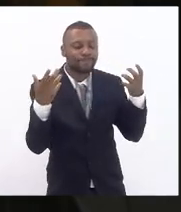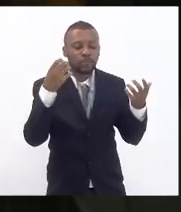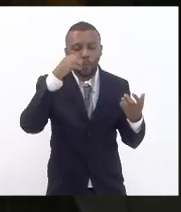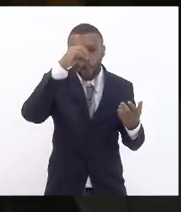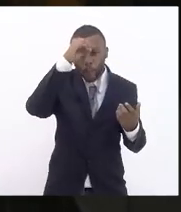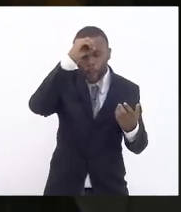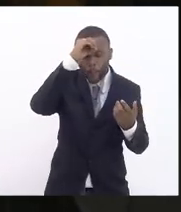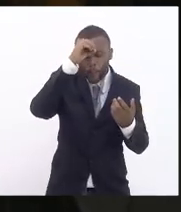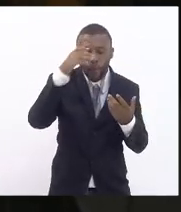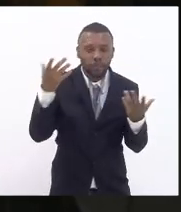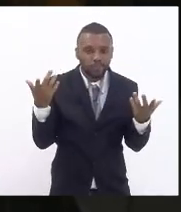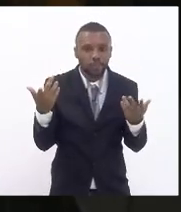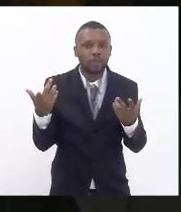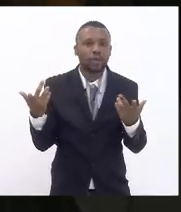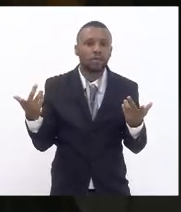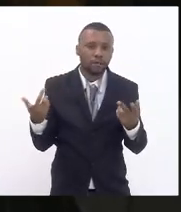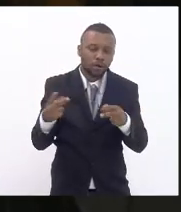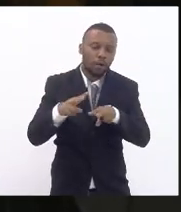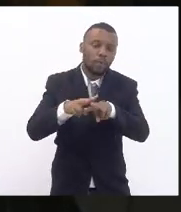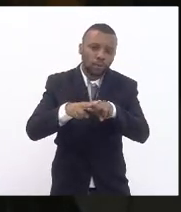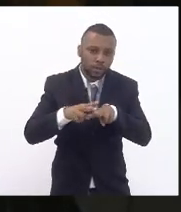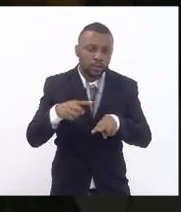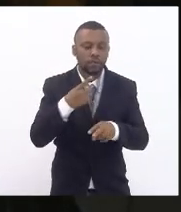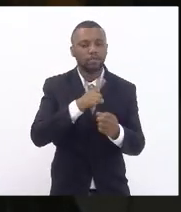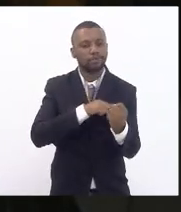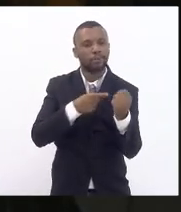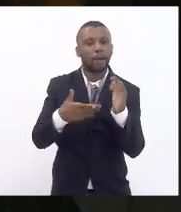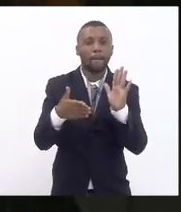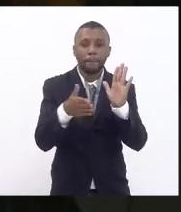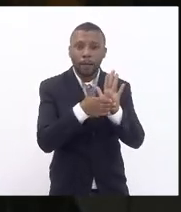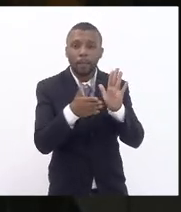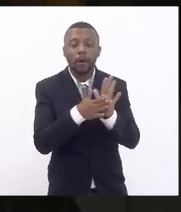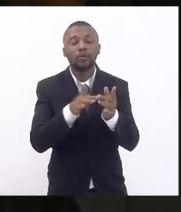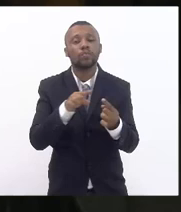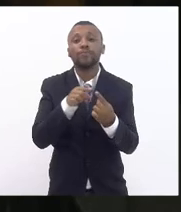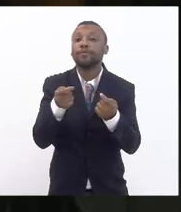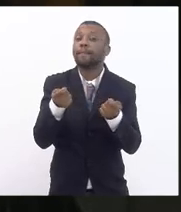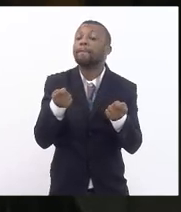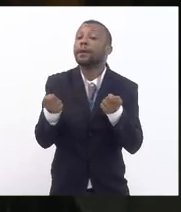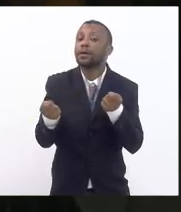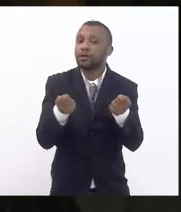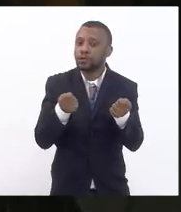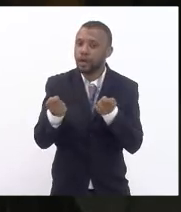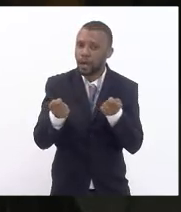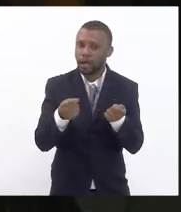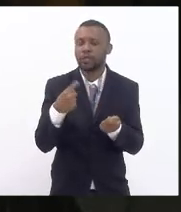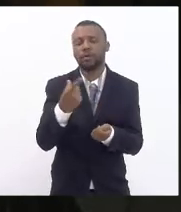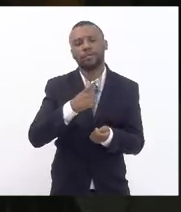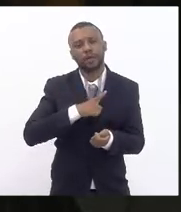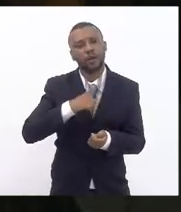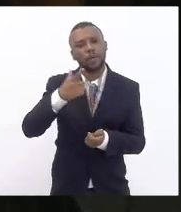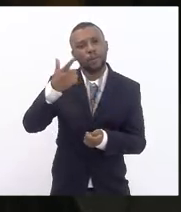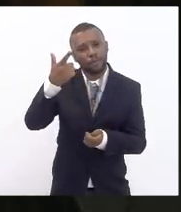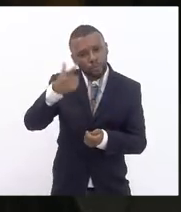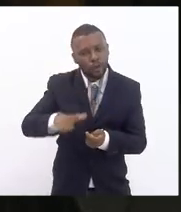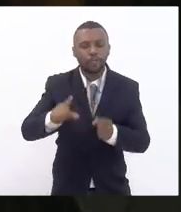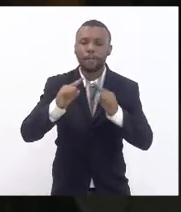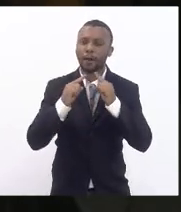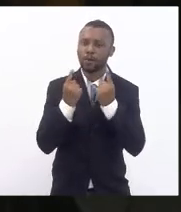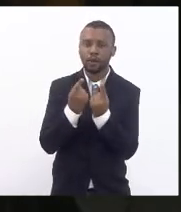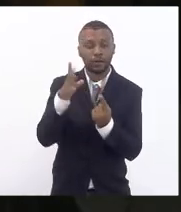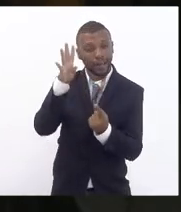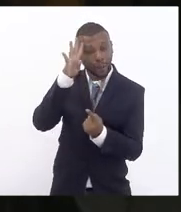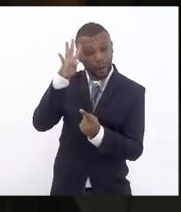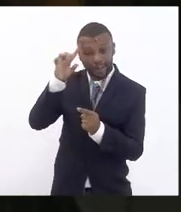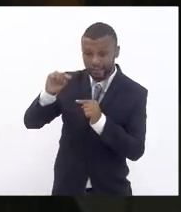nome de uma ponderação, de uma proposta mediadora, que a gente vai fazer uma nova rodada na próxima quarta-feira, para ver se a